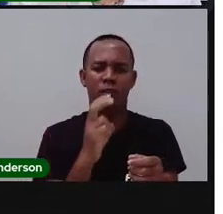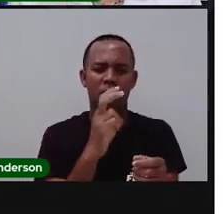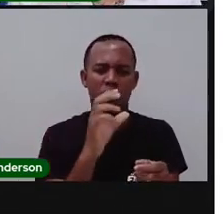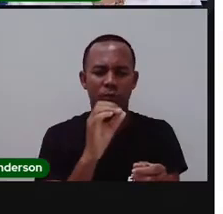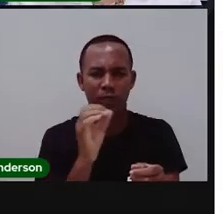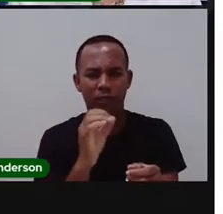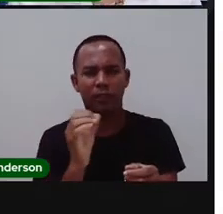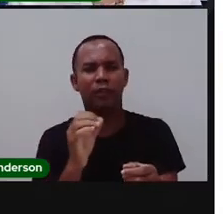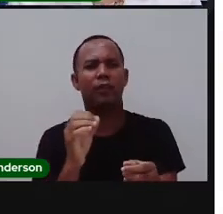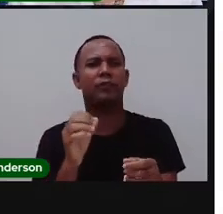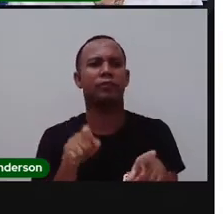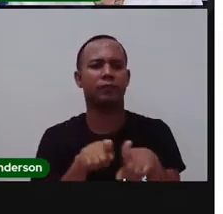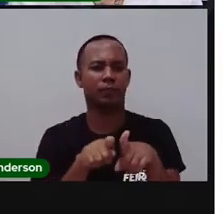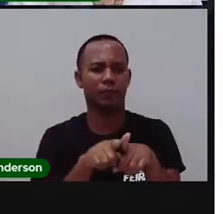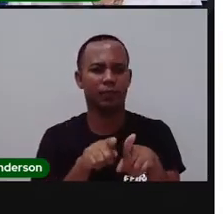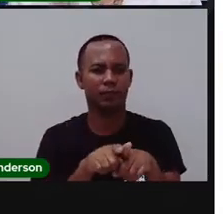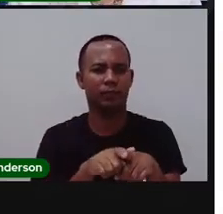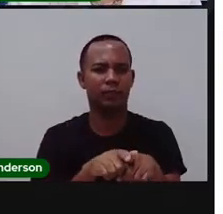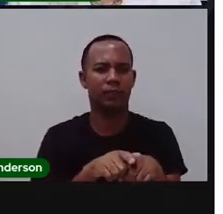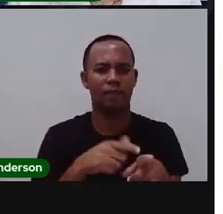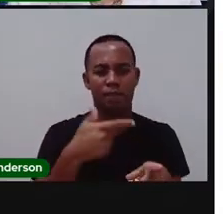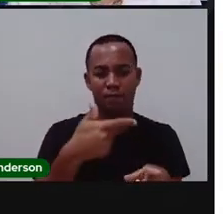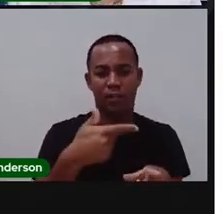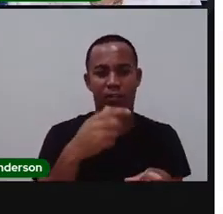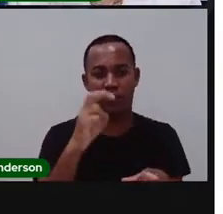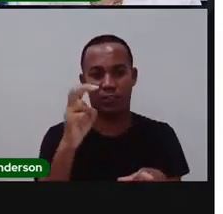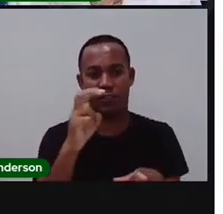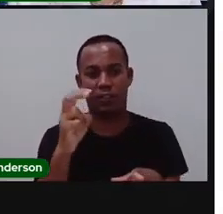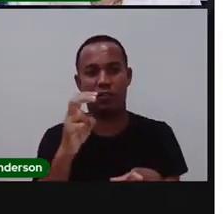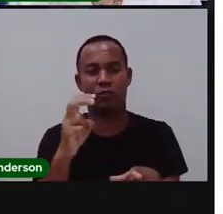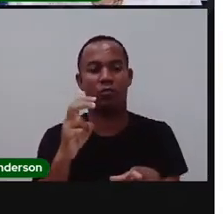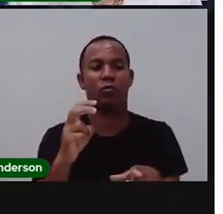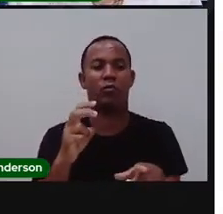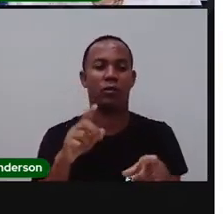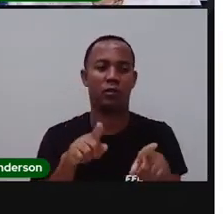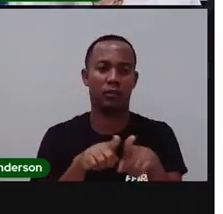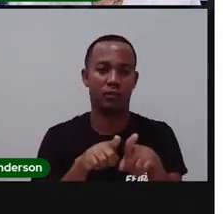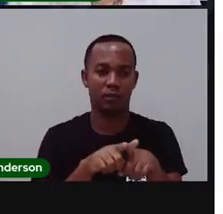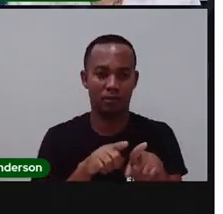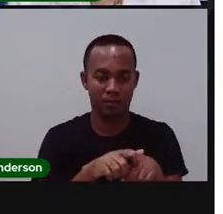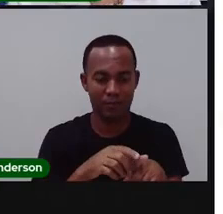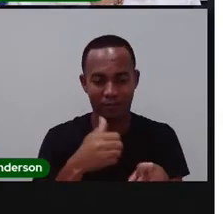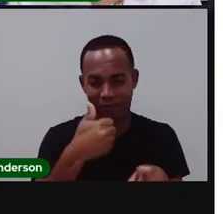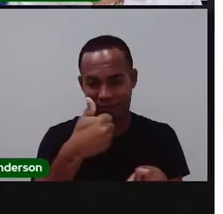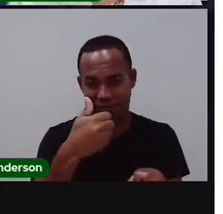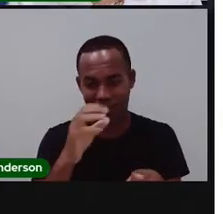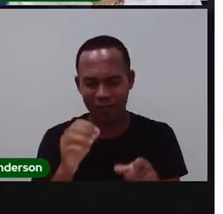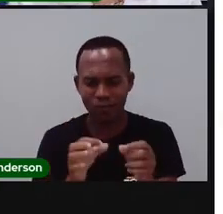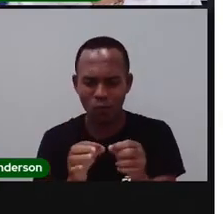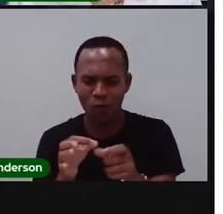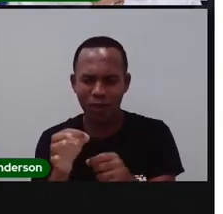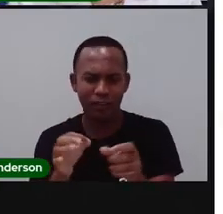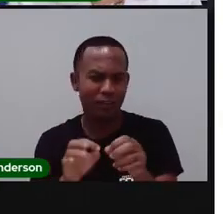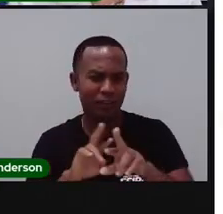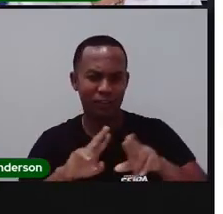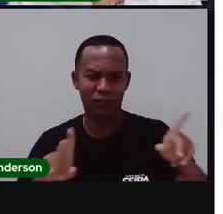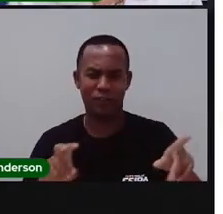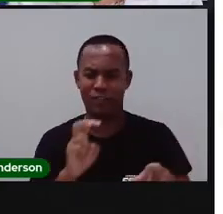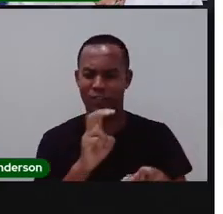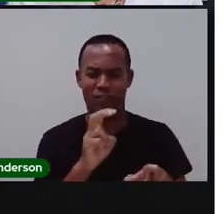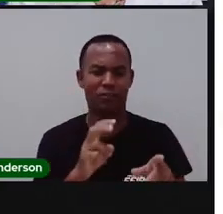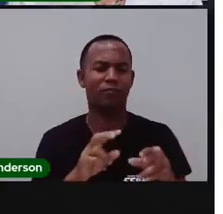50 centavos, 25 centavos, 10 centavos e 5